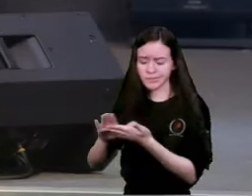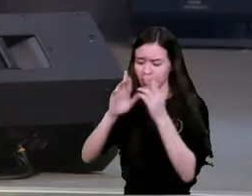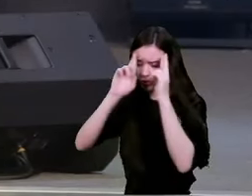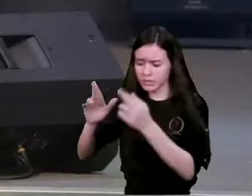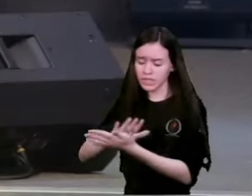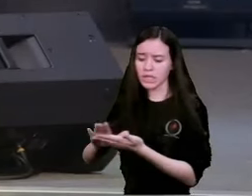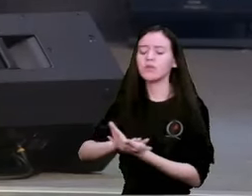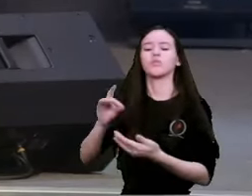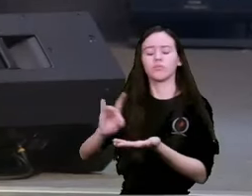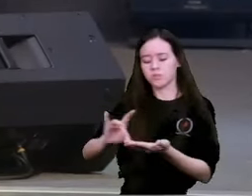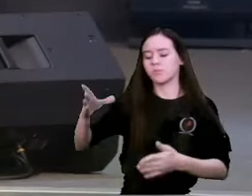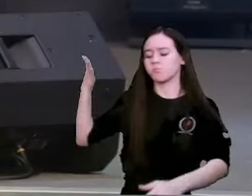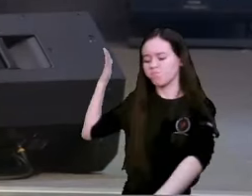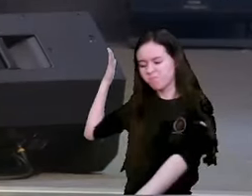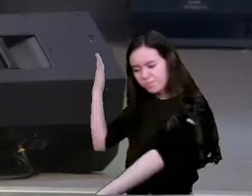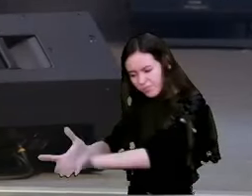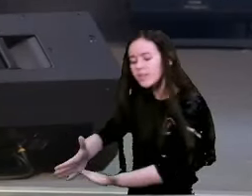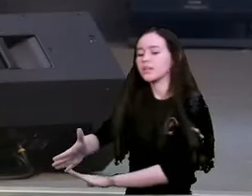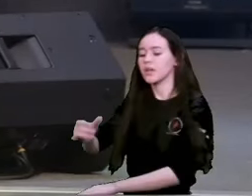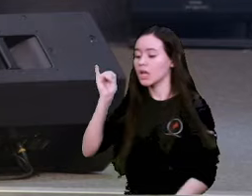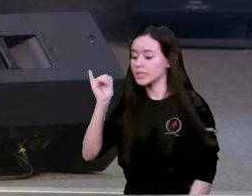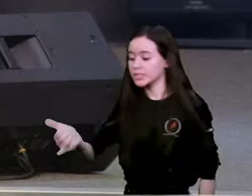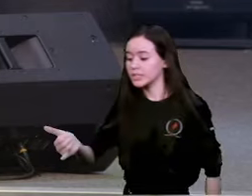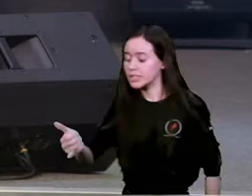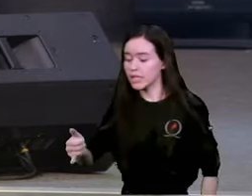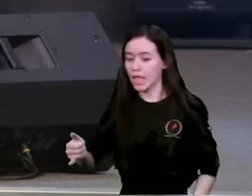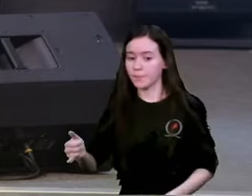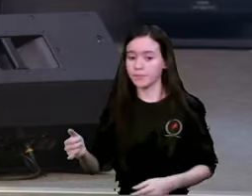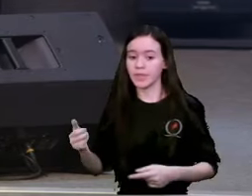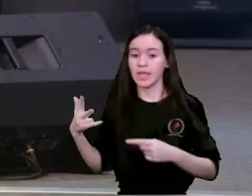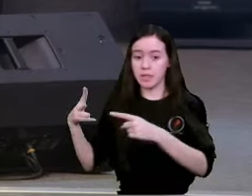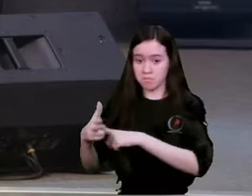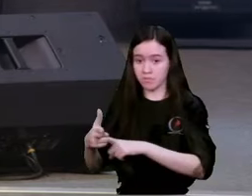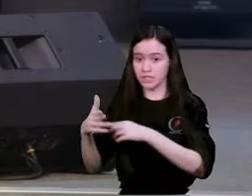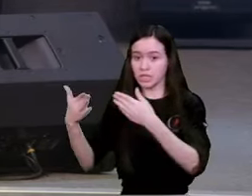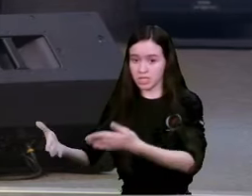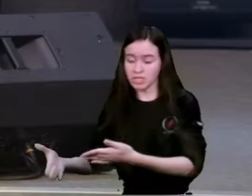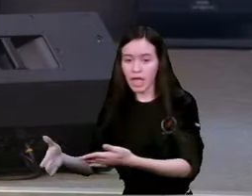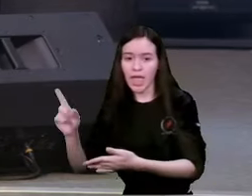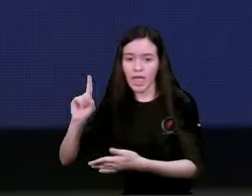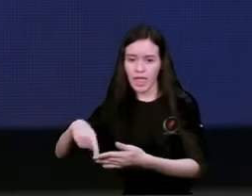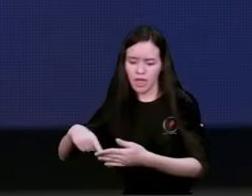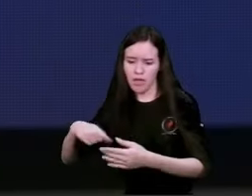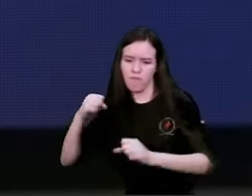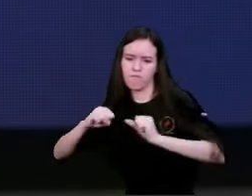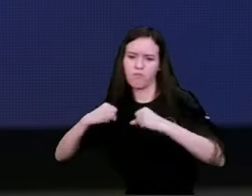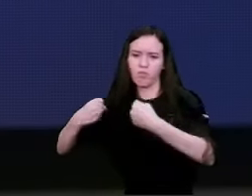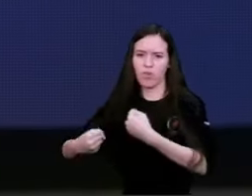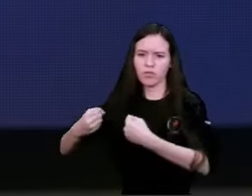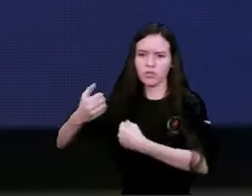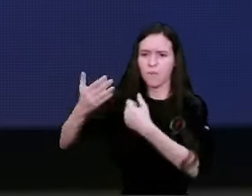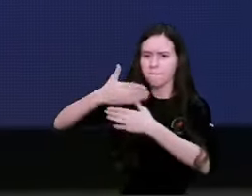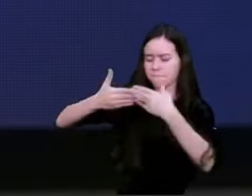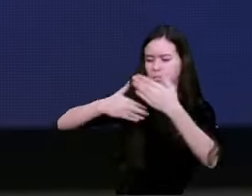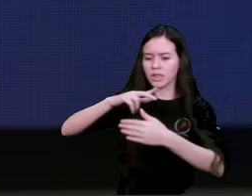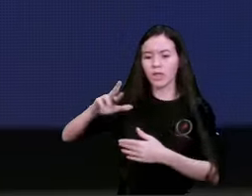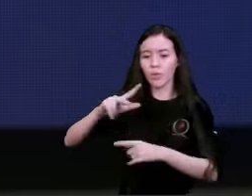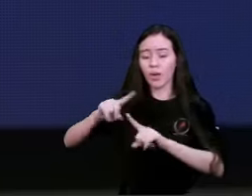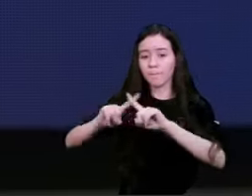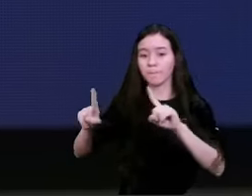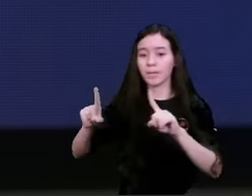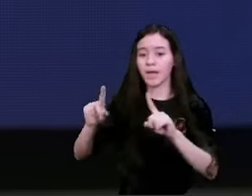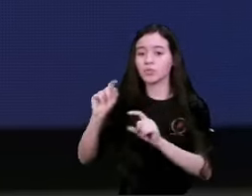e ele entra com força para dizer que o que impede a chegada dele não é o que você tem, mas é quem Deus é entre